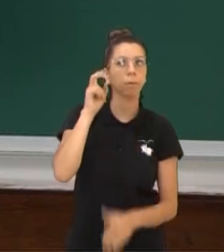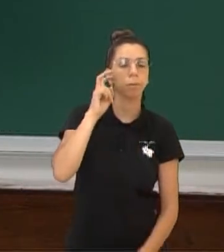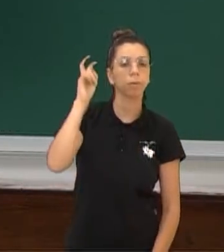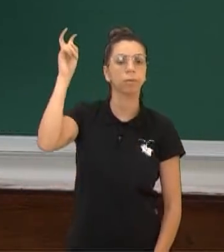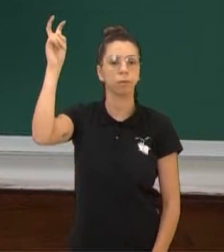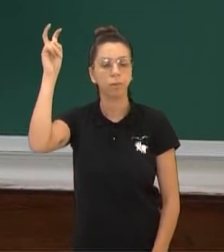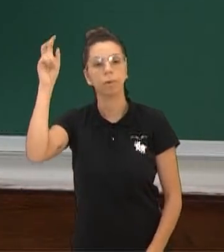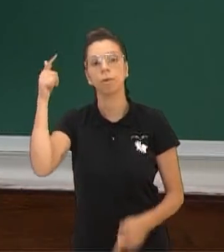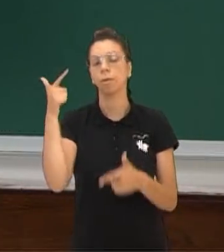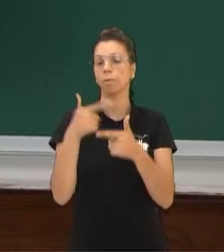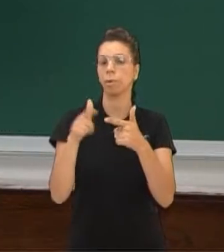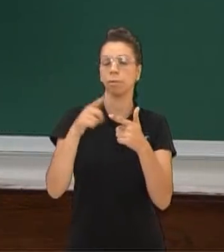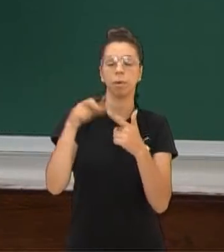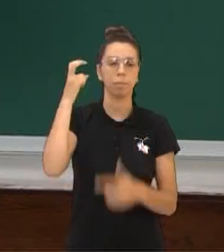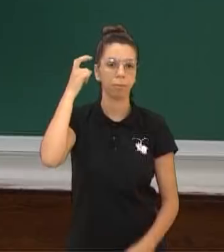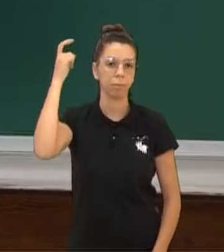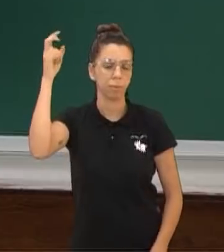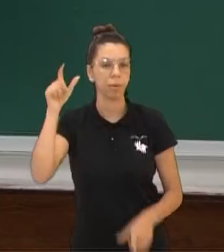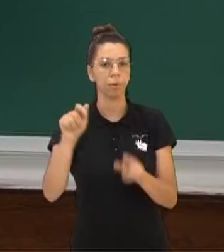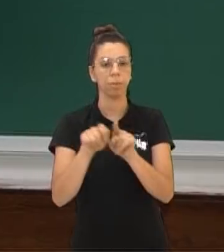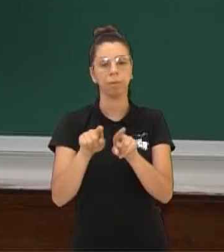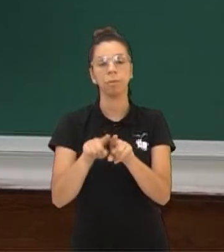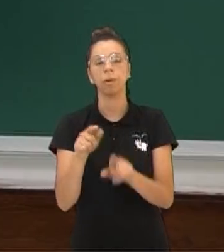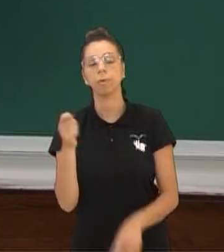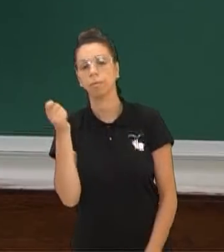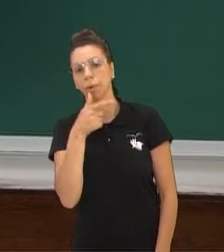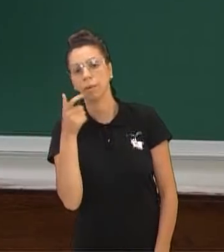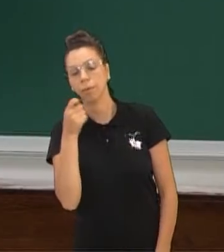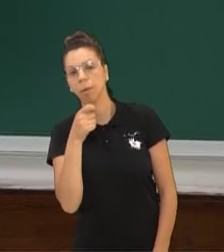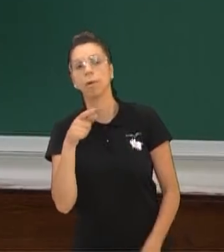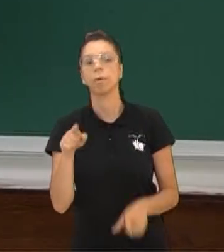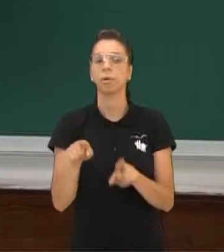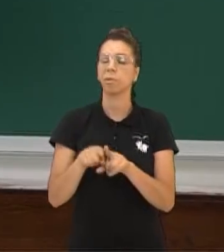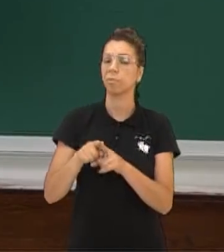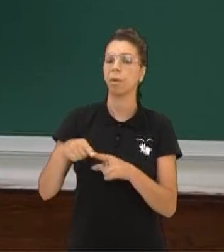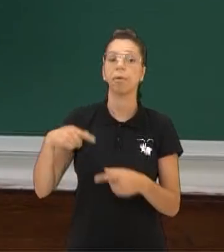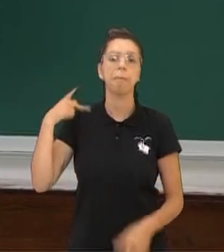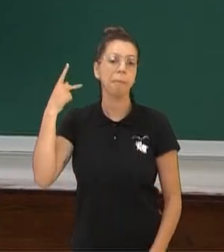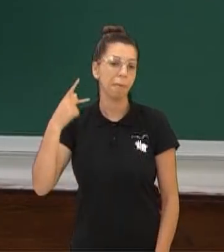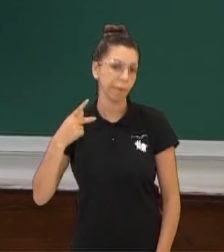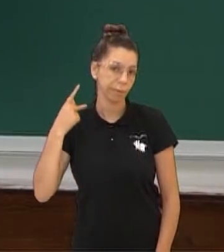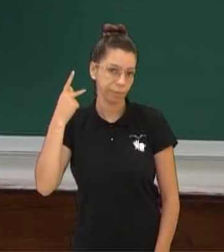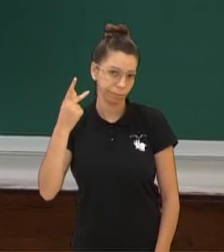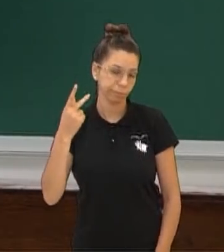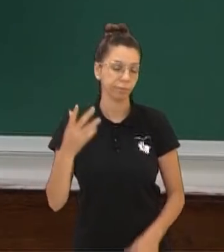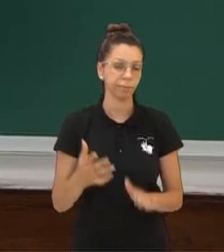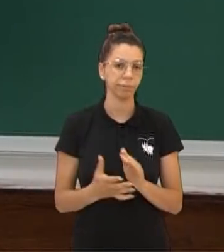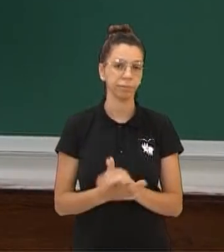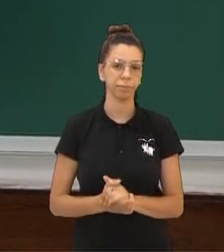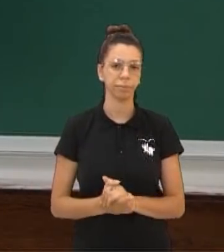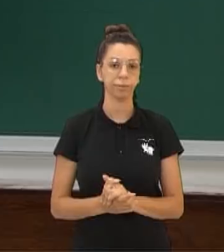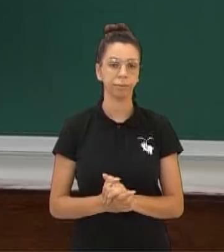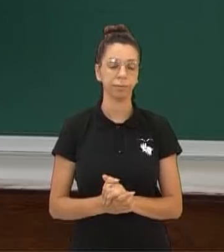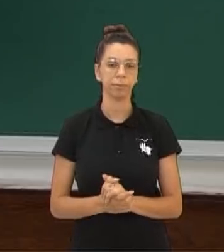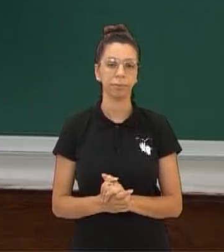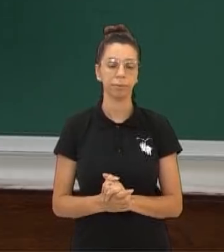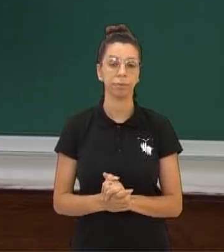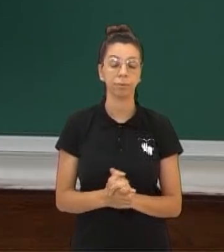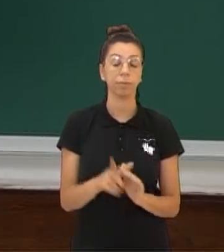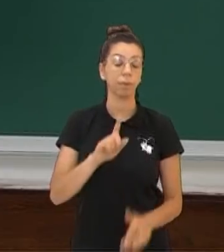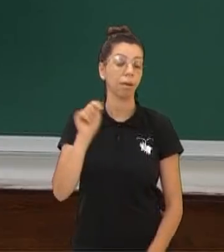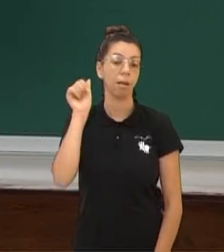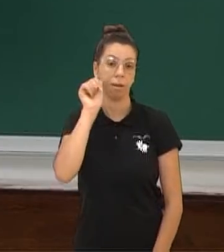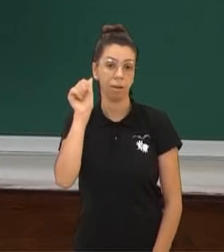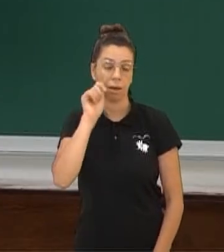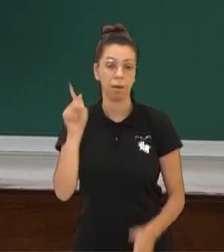né, problemas intelectuais, ironia, hipocrisia e também de política. E ela é uma cartunista americana,